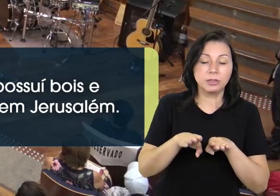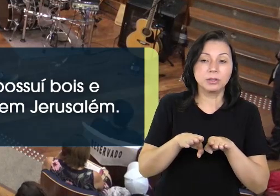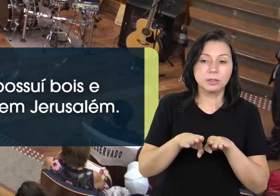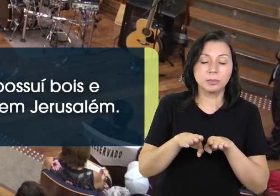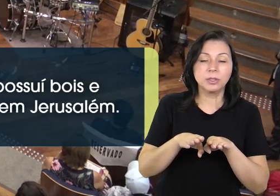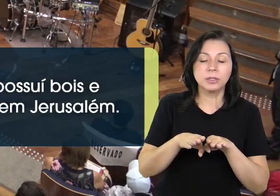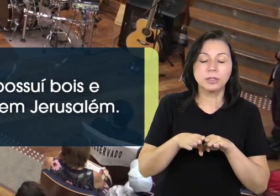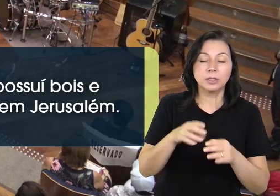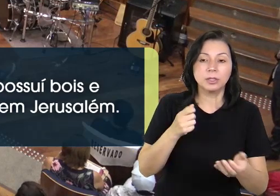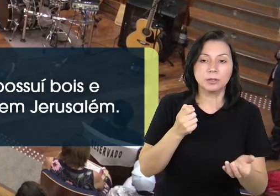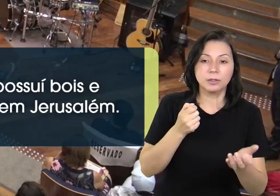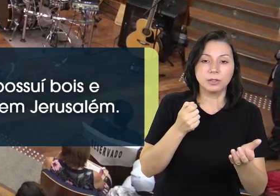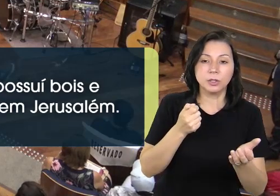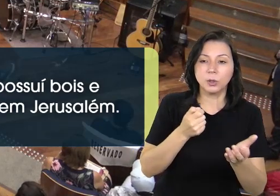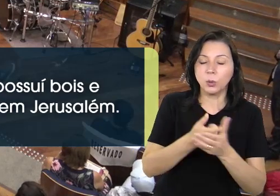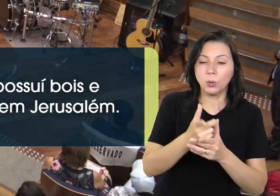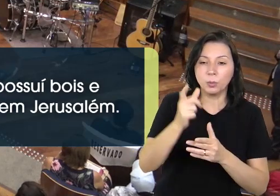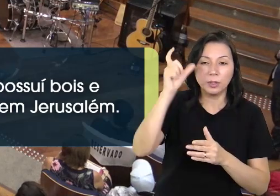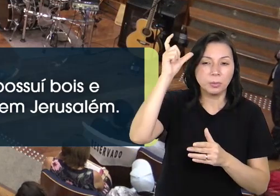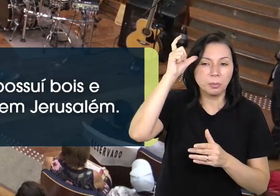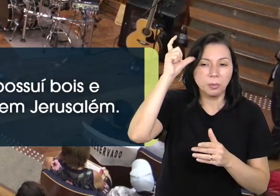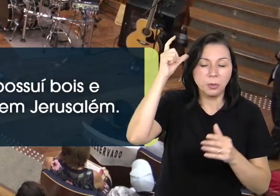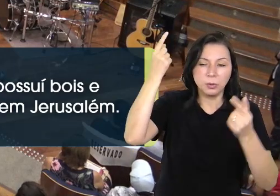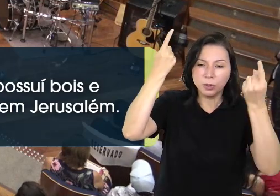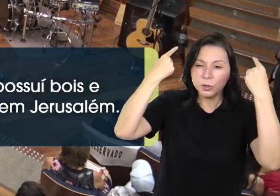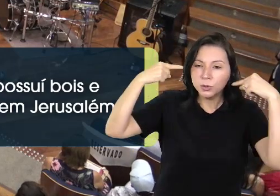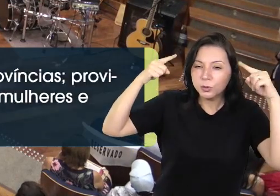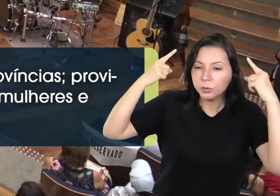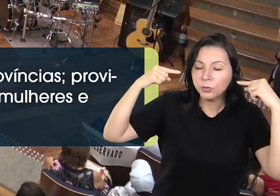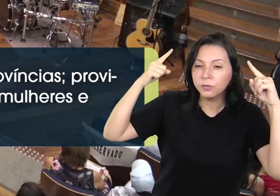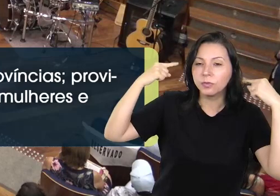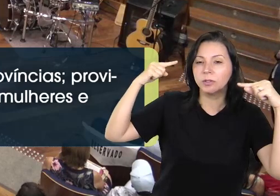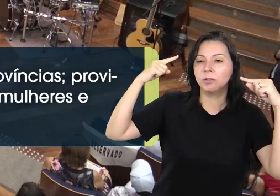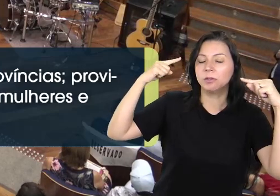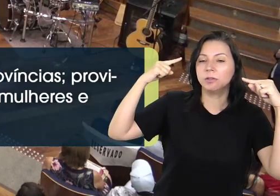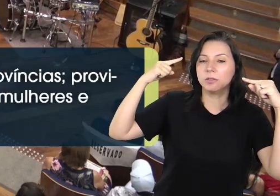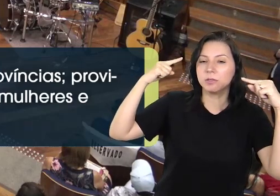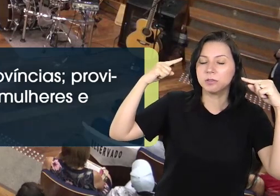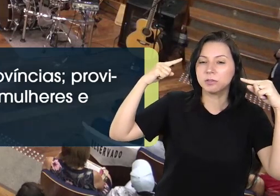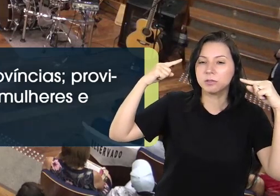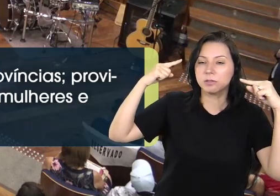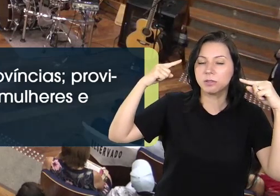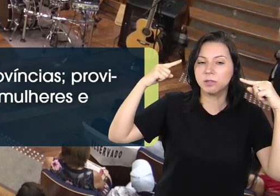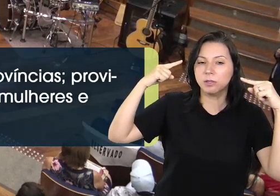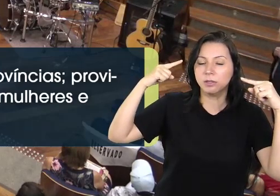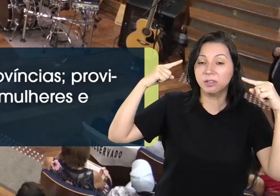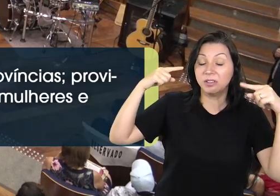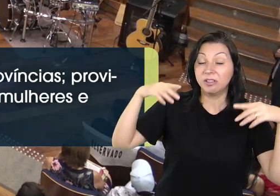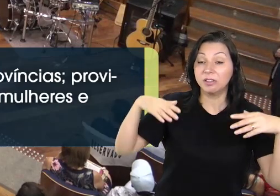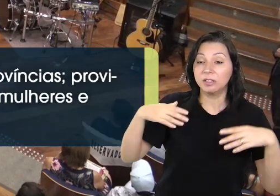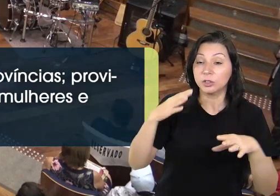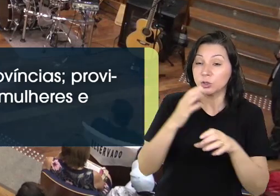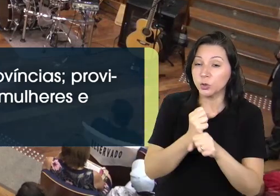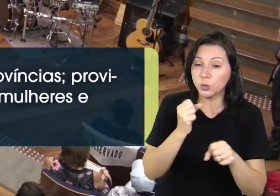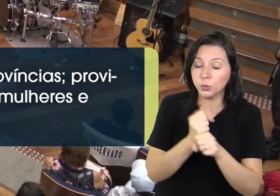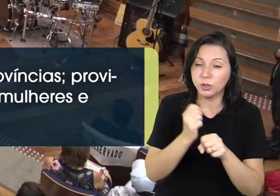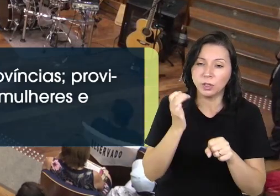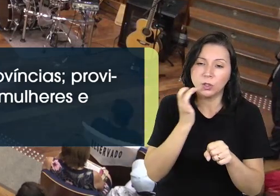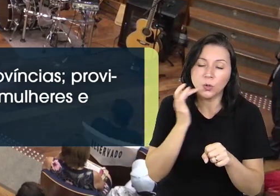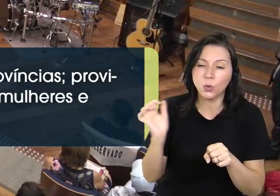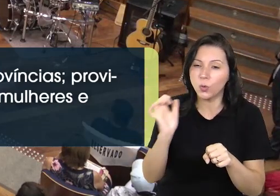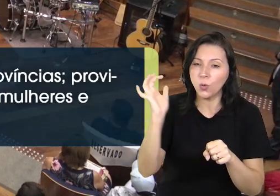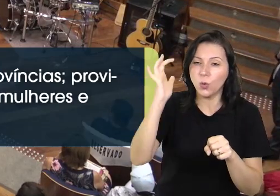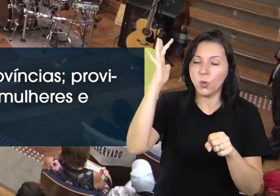ovelhas mais do que possuem todos os que antes de mim viverem em Jerusalém a montanha e também para mim prata e ouro